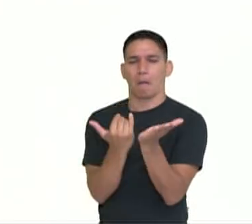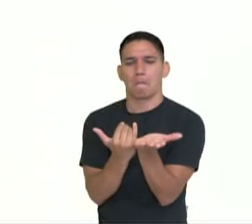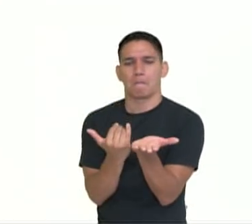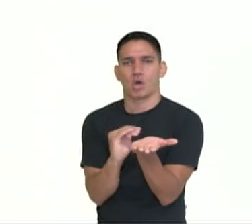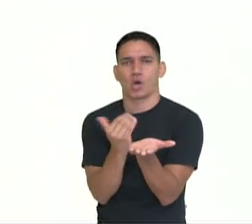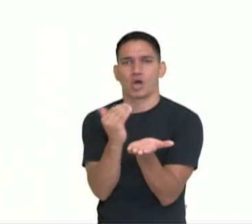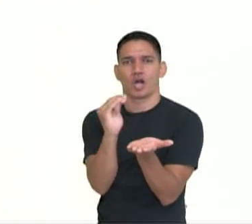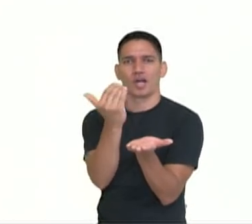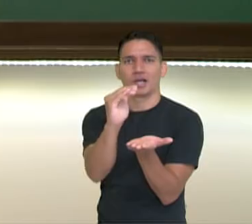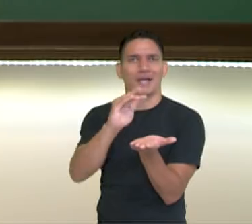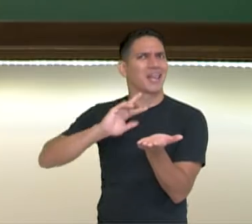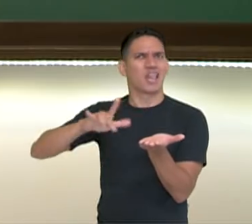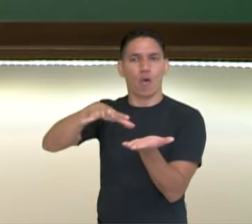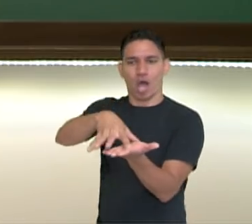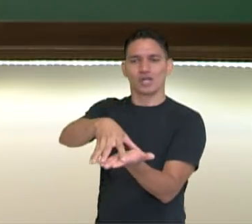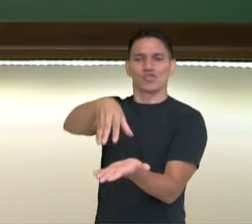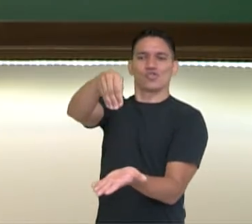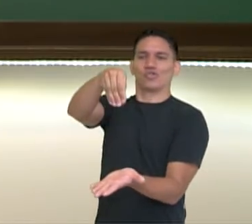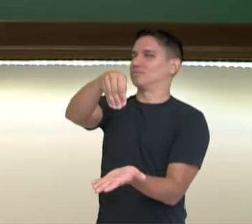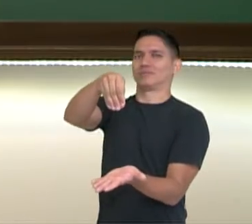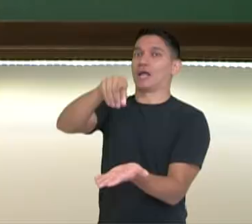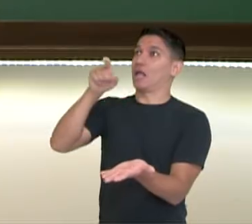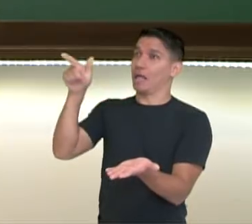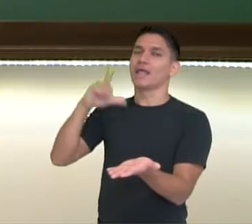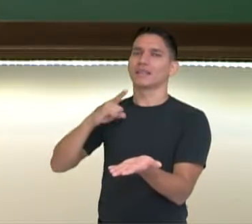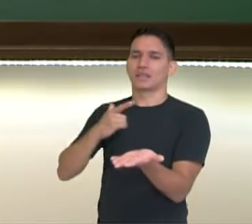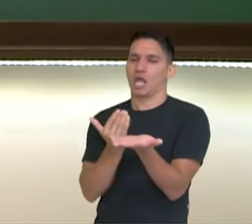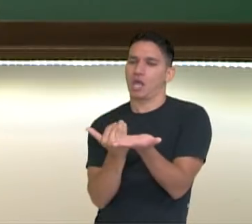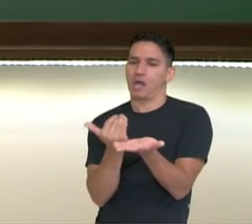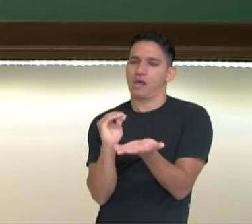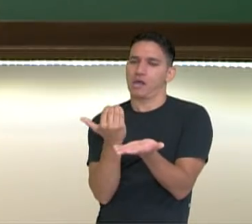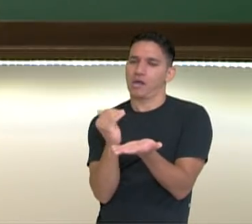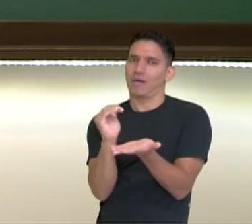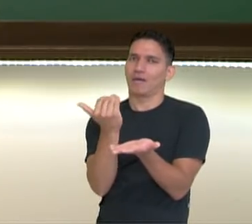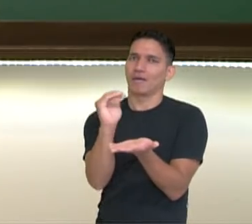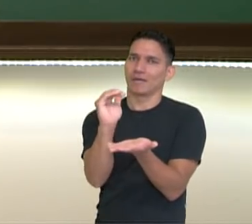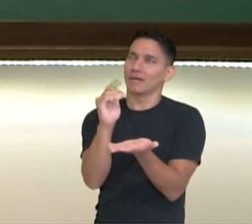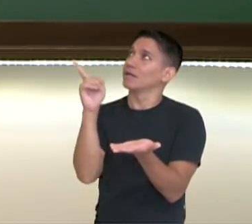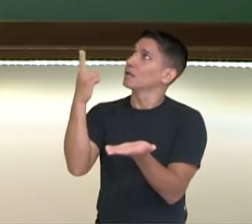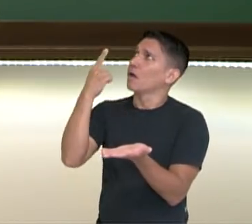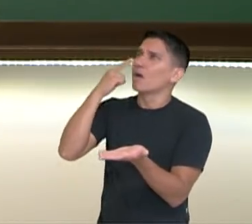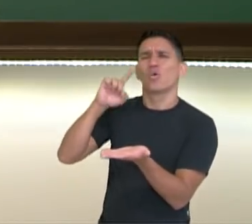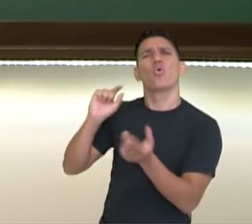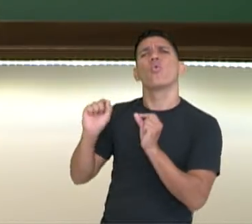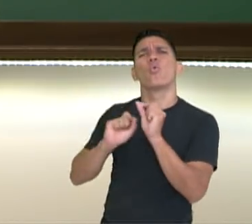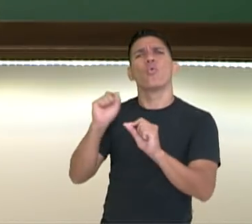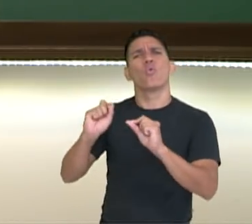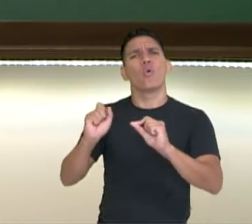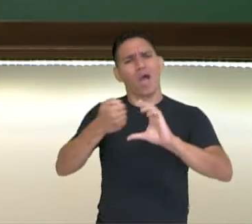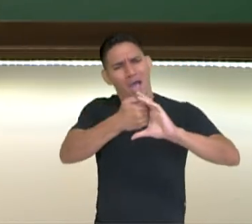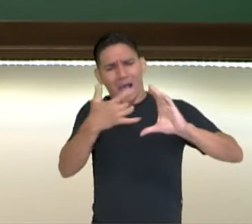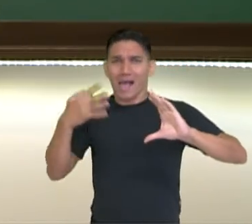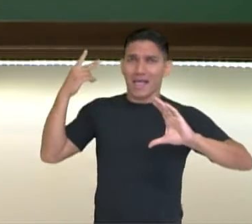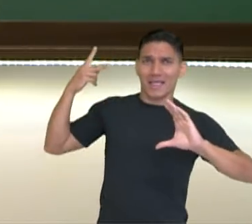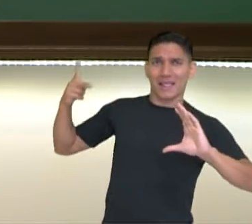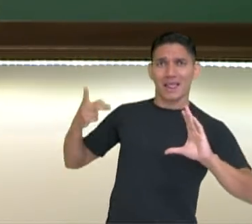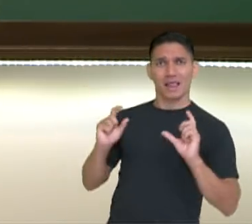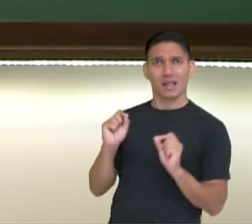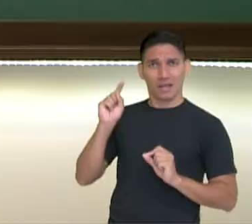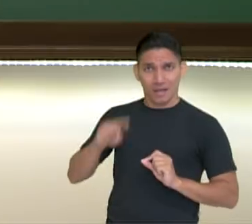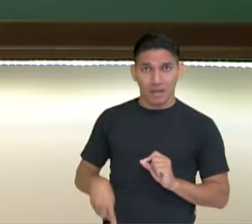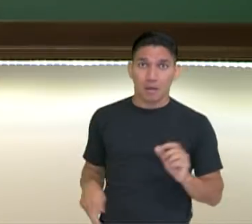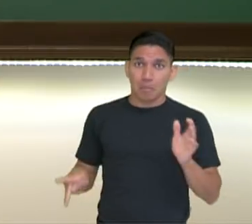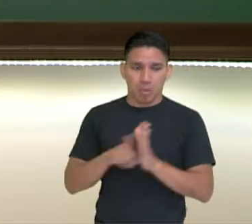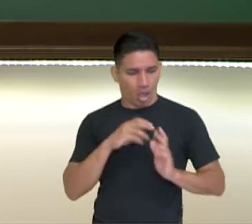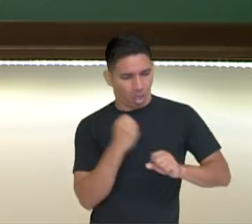não é aquela pirâmide retinha, ela tem degraus. Tá? Quais são as características dessa construção? Então, uma